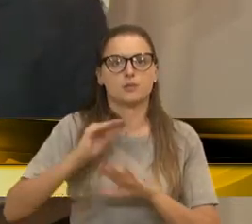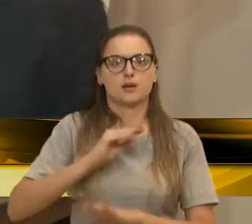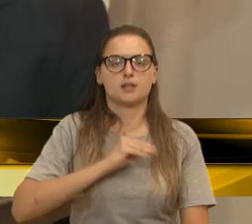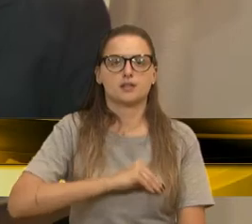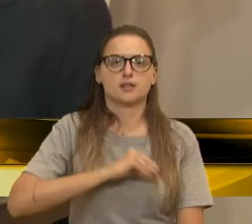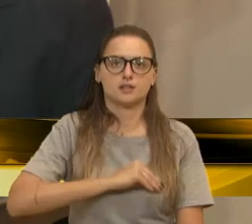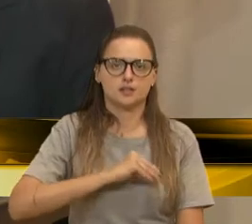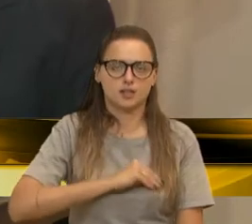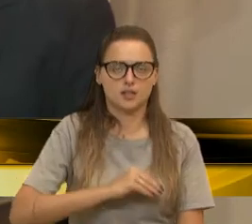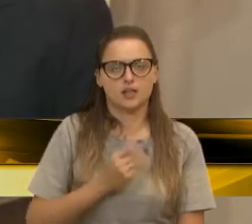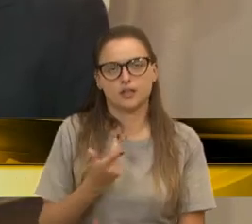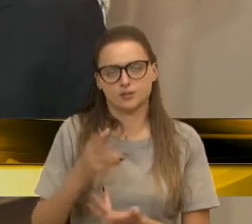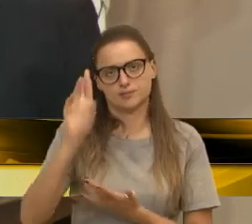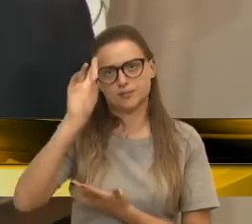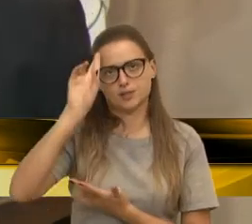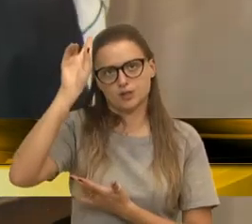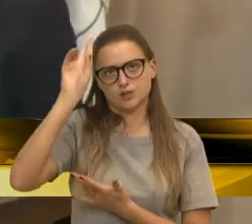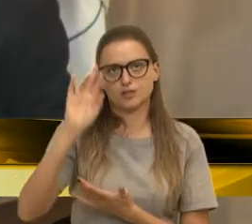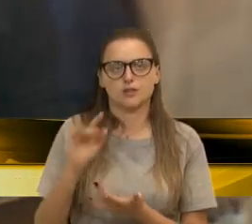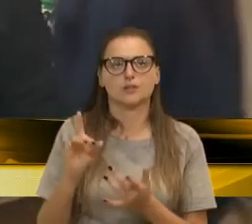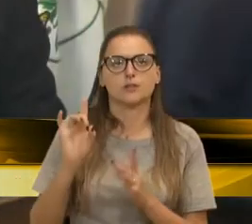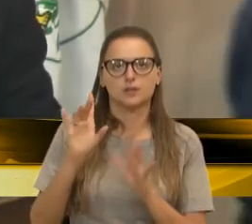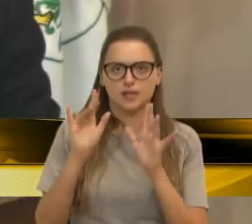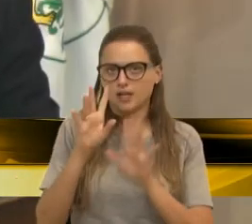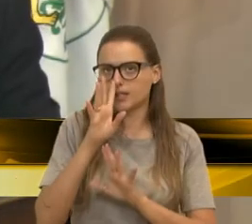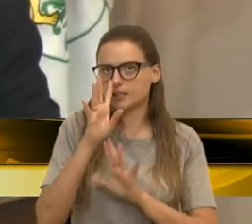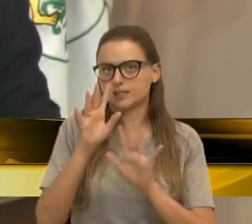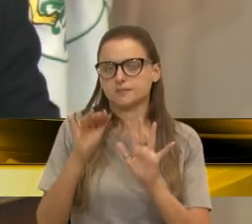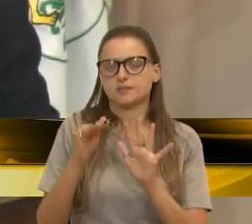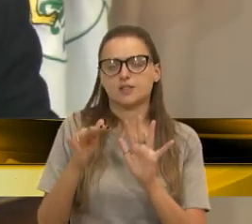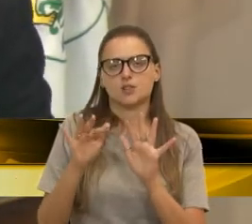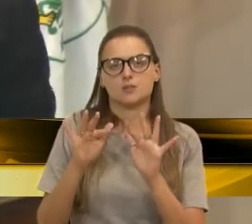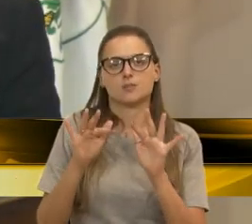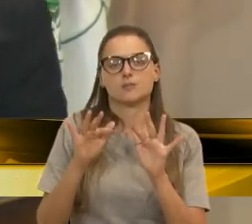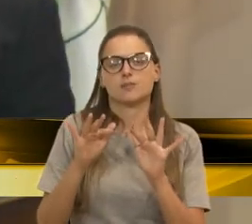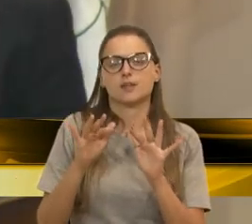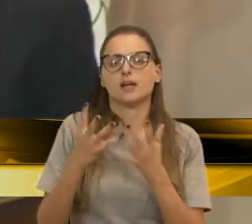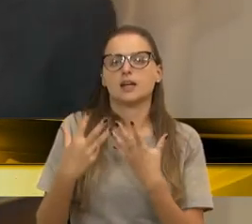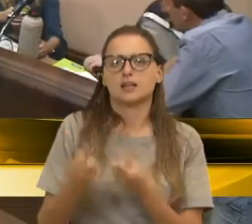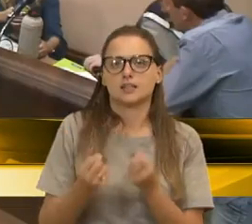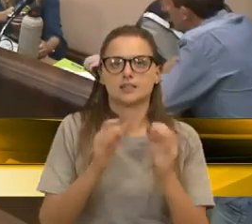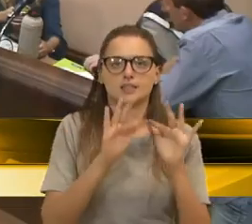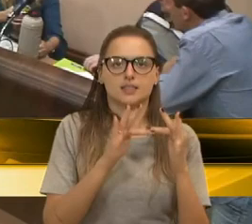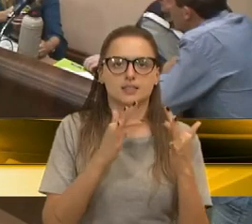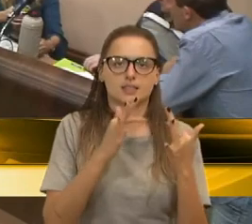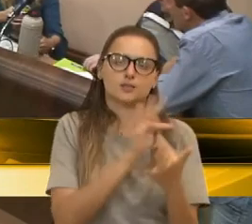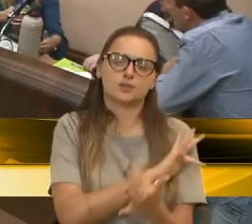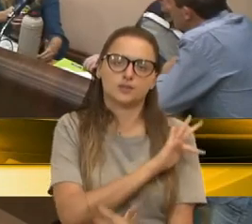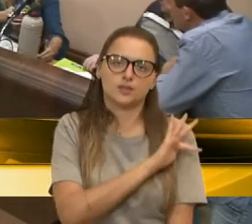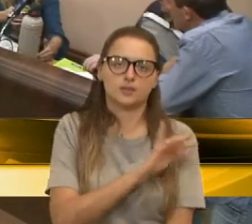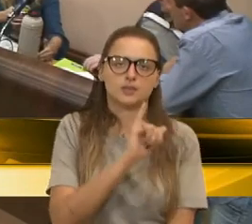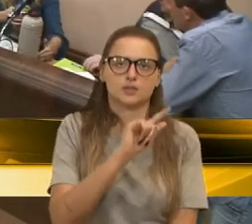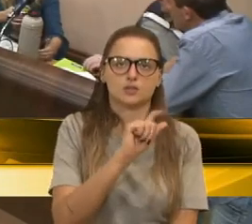da diretora da farmácia. Então vamos ficar atentos também a essa assembleia. Obrigado, senhor presidente, pela tolerância. Uma declaração de líder solicitada pela bancada.